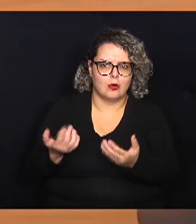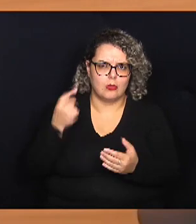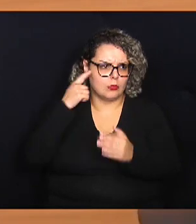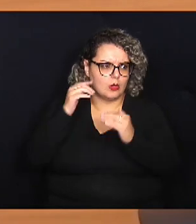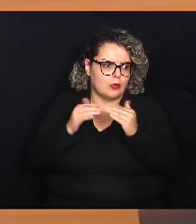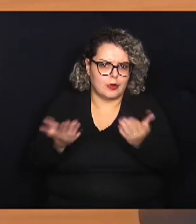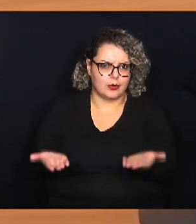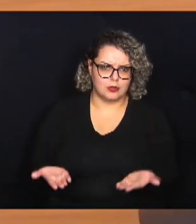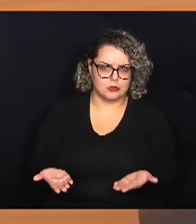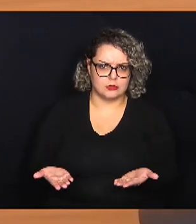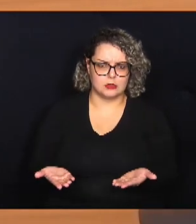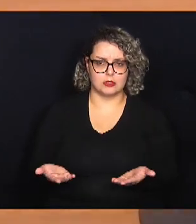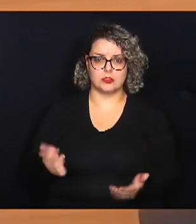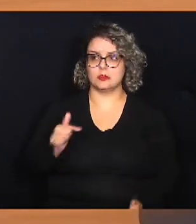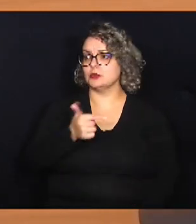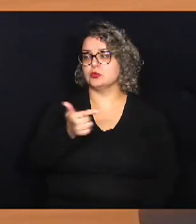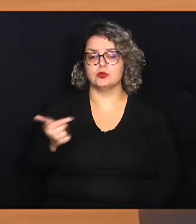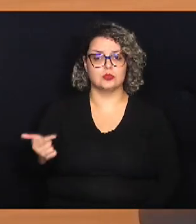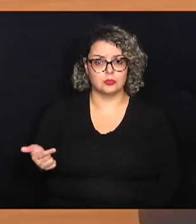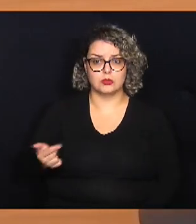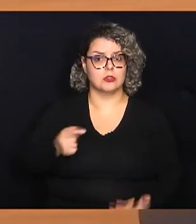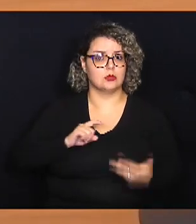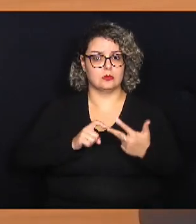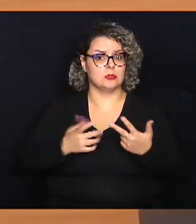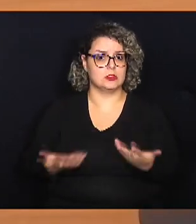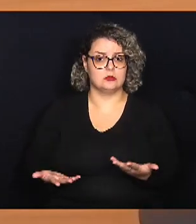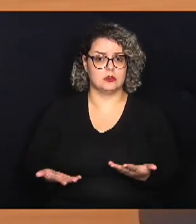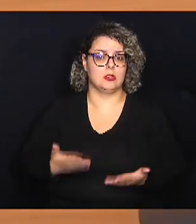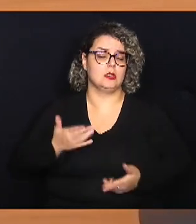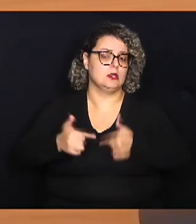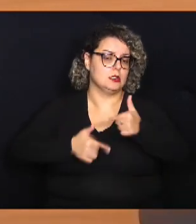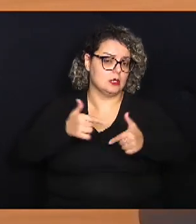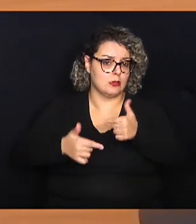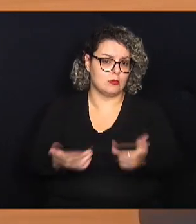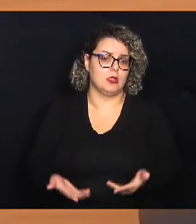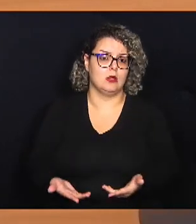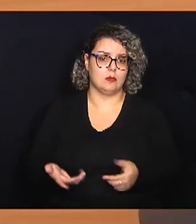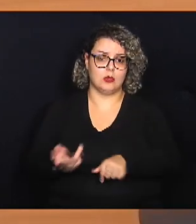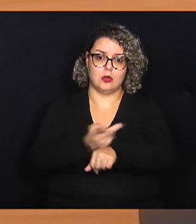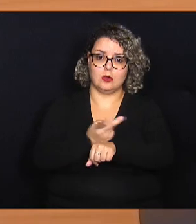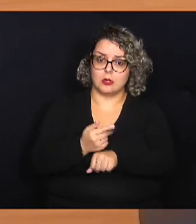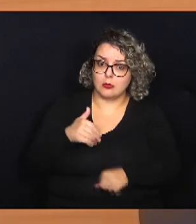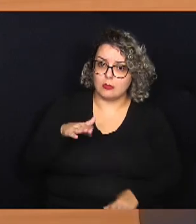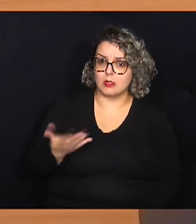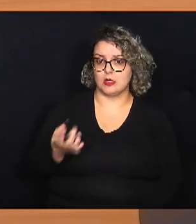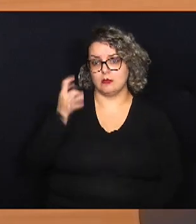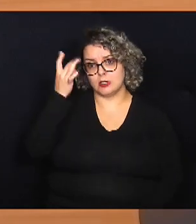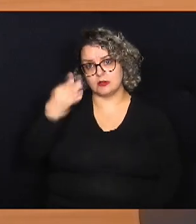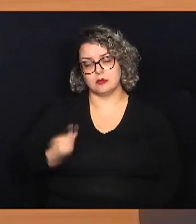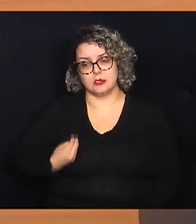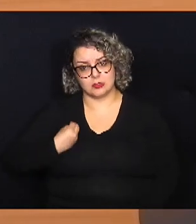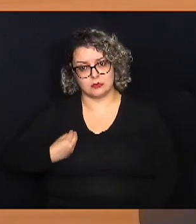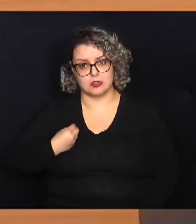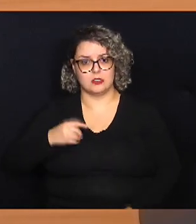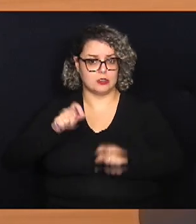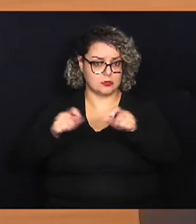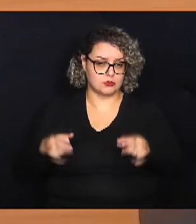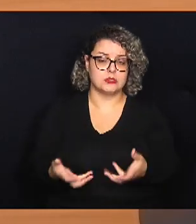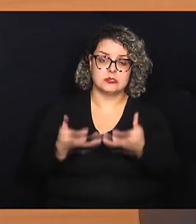conotação para que não possa o Executivo trabalhar buscando cada vez mais facilitar a vida daqueles que